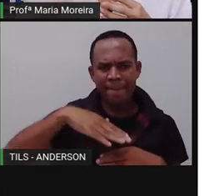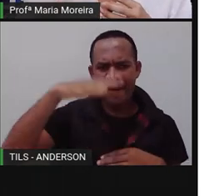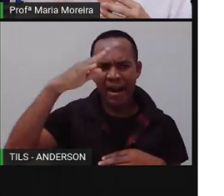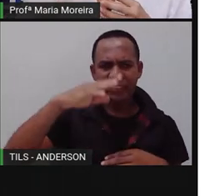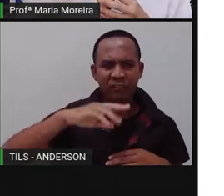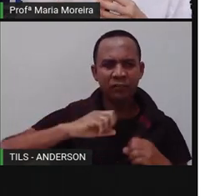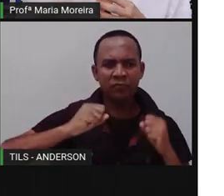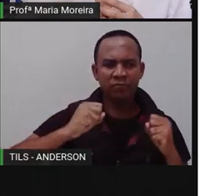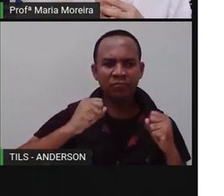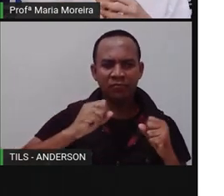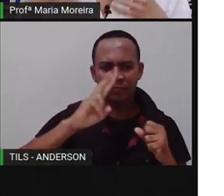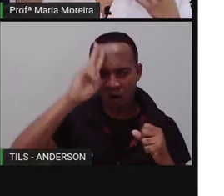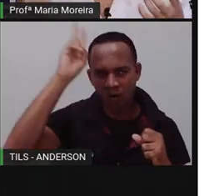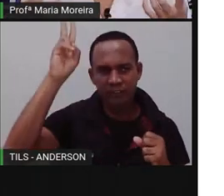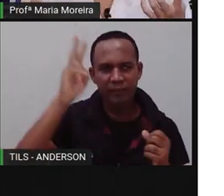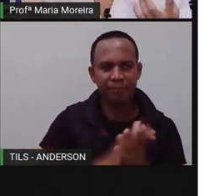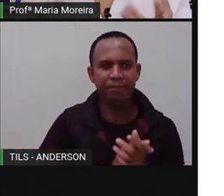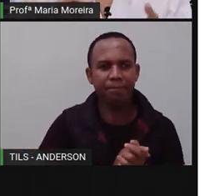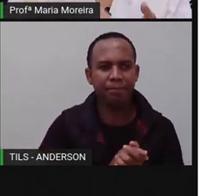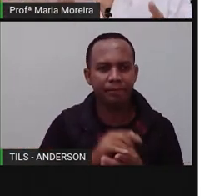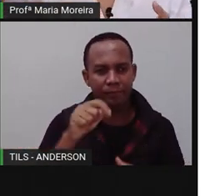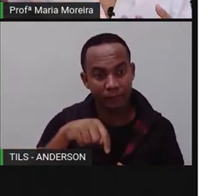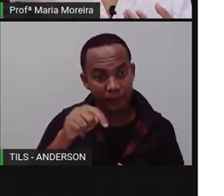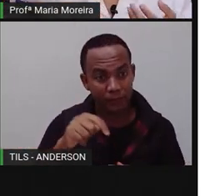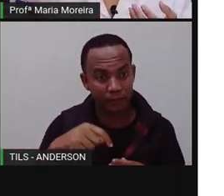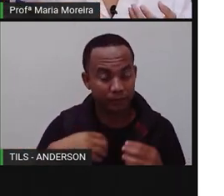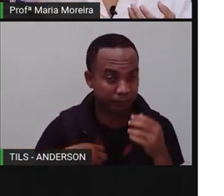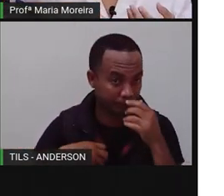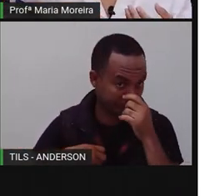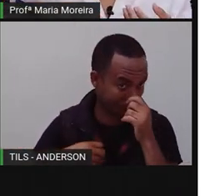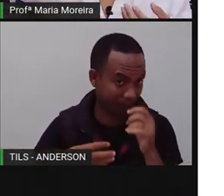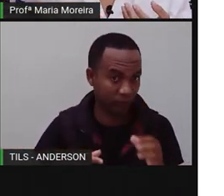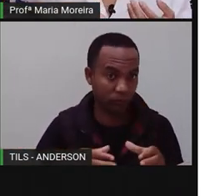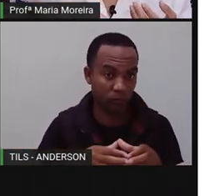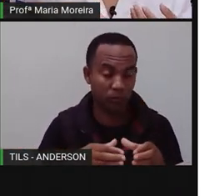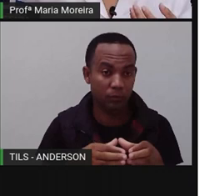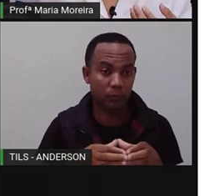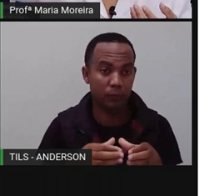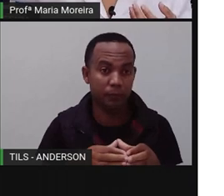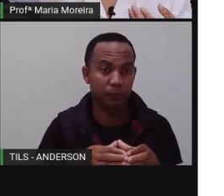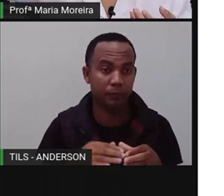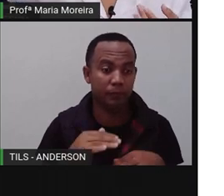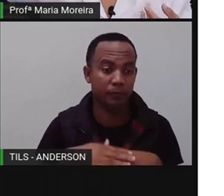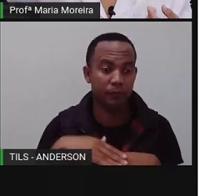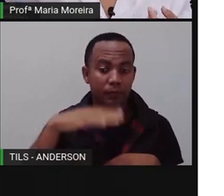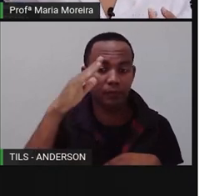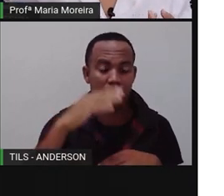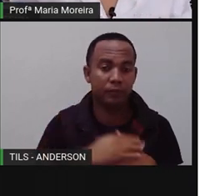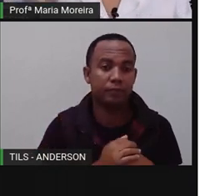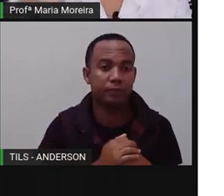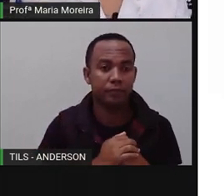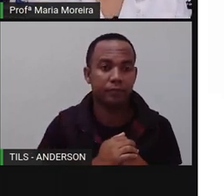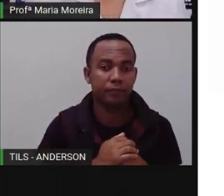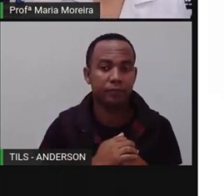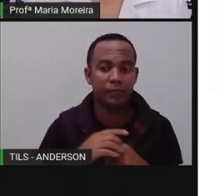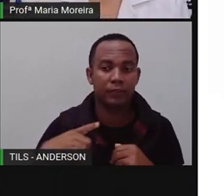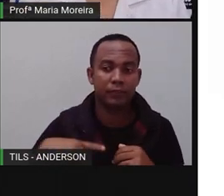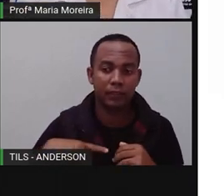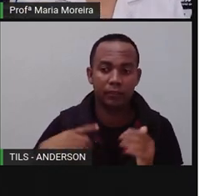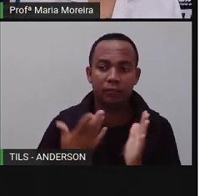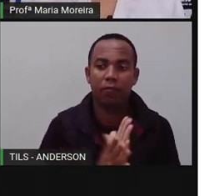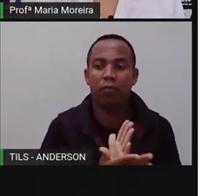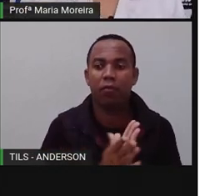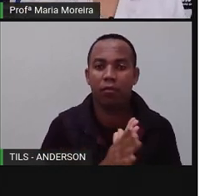axé baiano, né, a gente está aqui na Bahia. Mas o pessoal lá, um pouquinho para cima do Nordeste, Maranhão, tem o quê? O